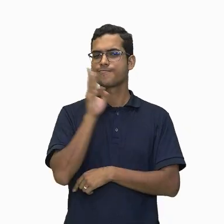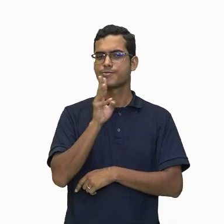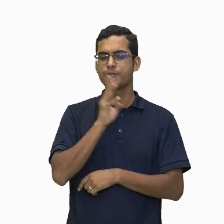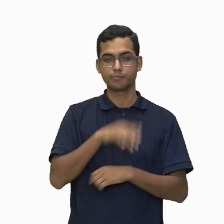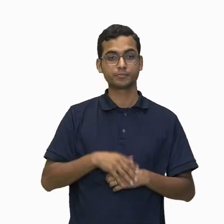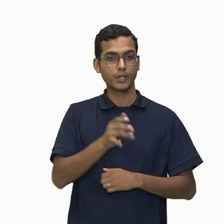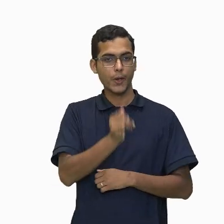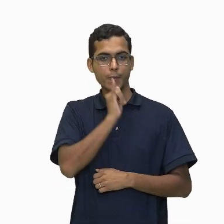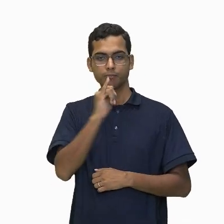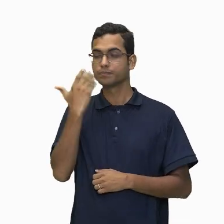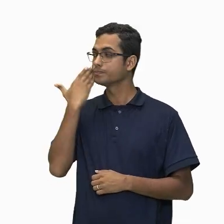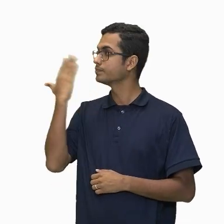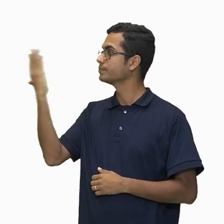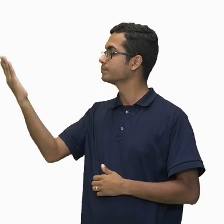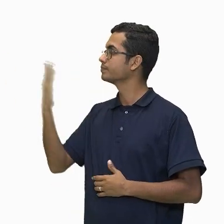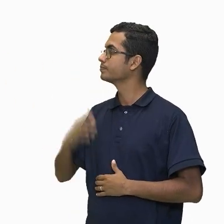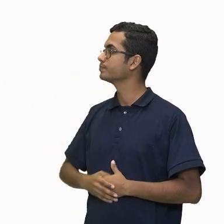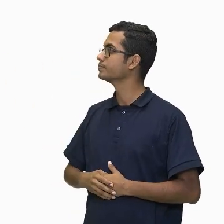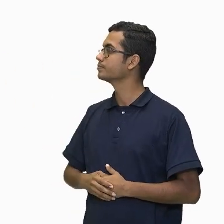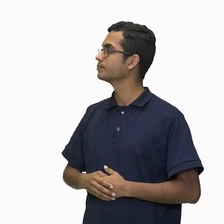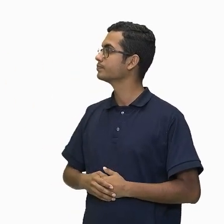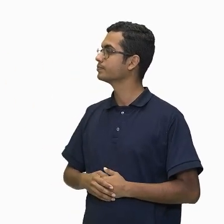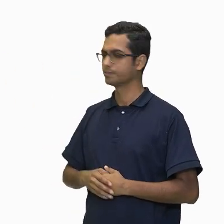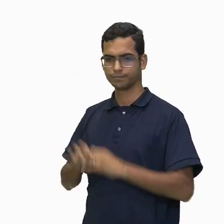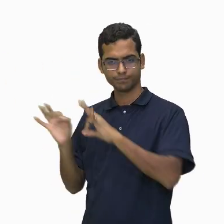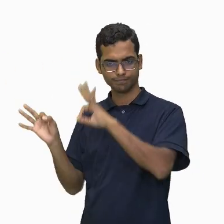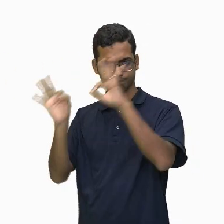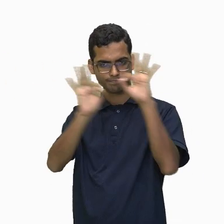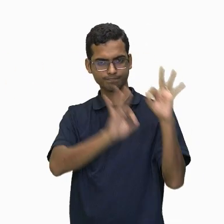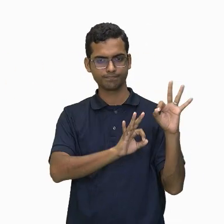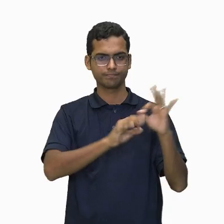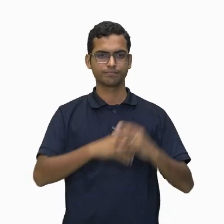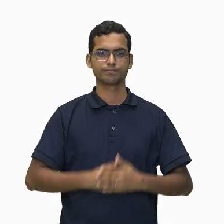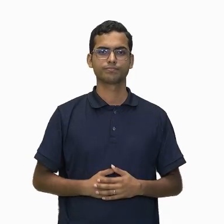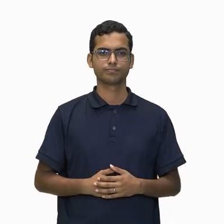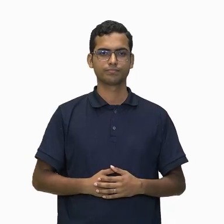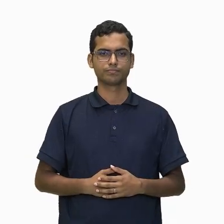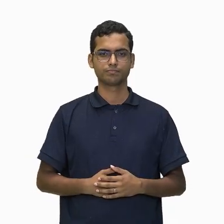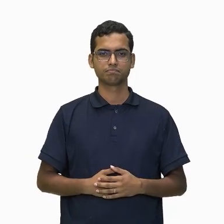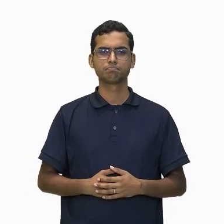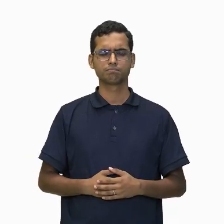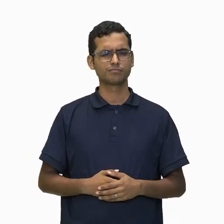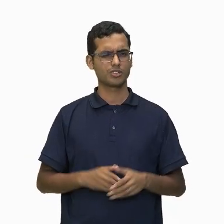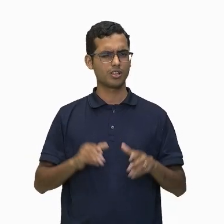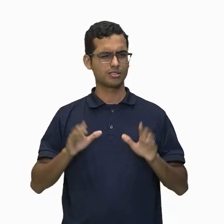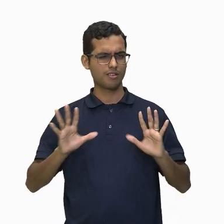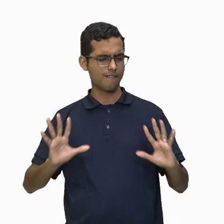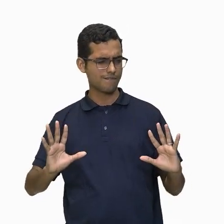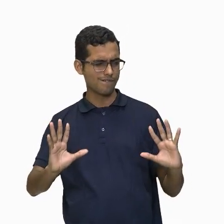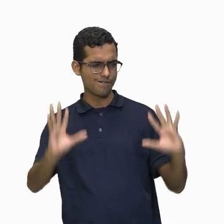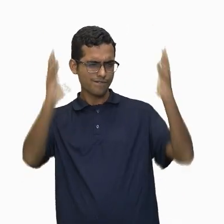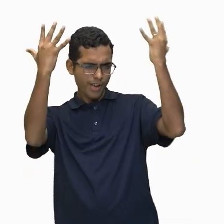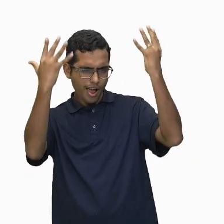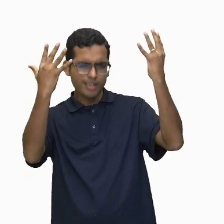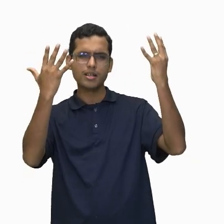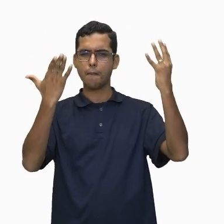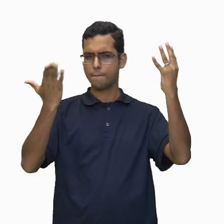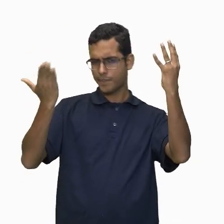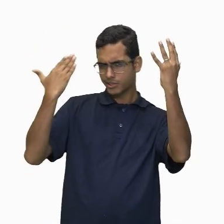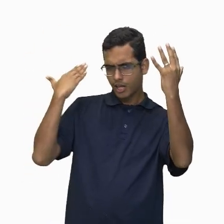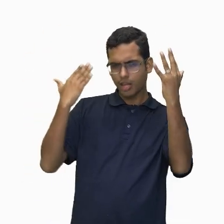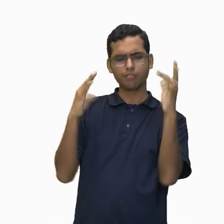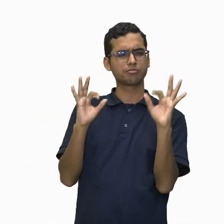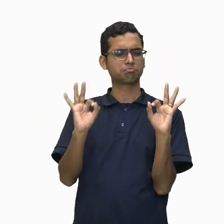was lit. That party was lit. Essa festa foi top demais. Aquela festa foi top,